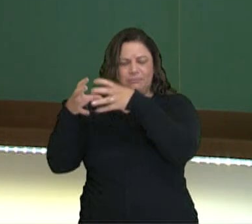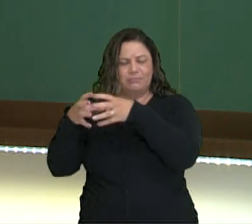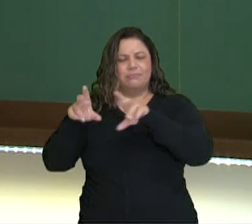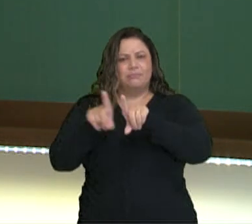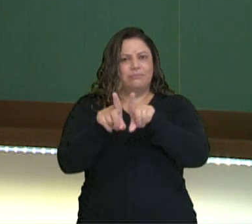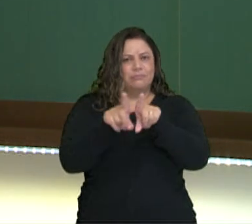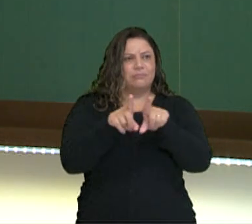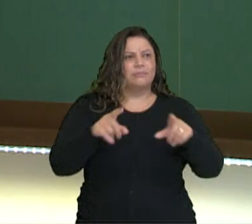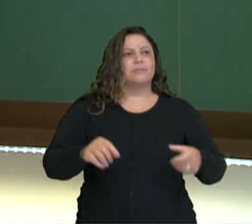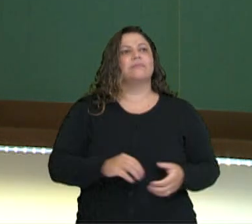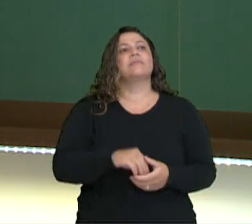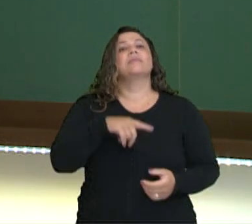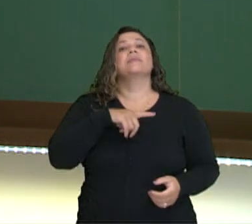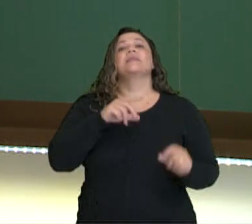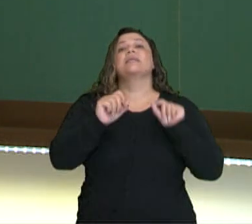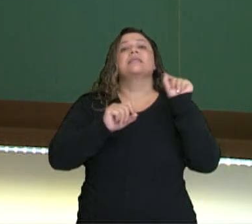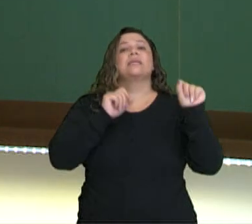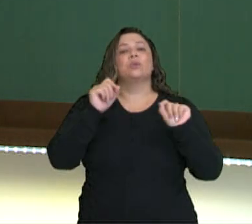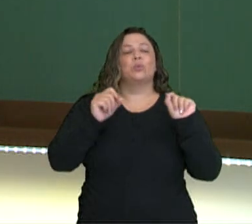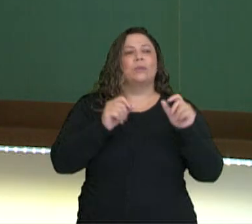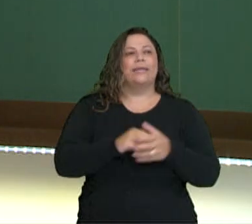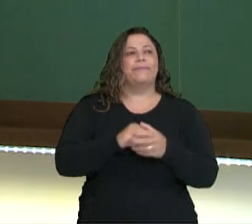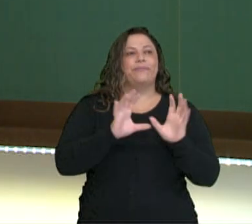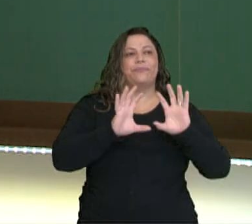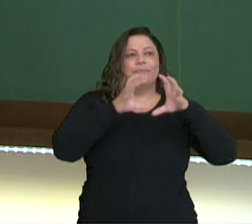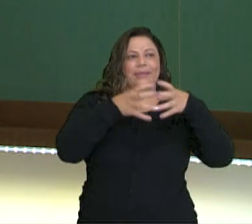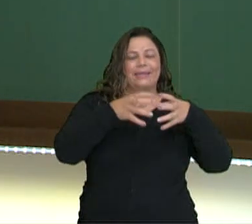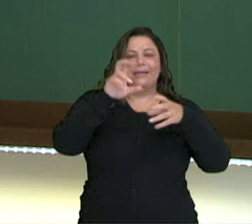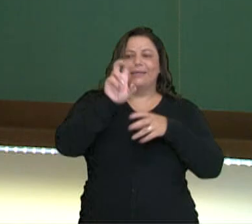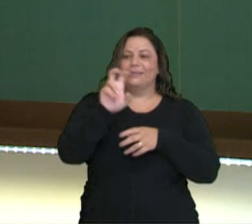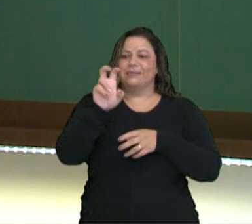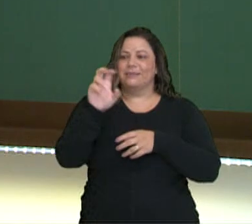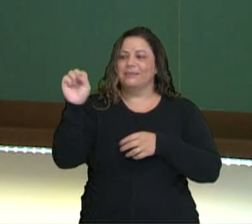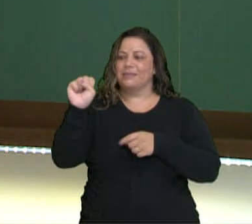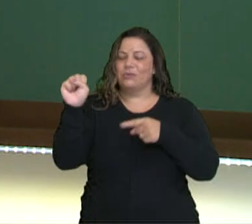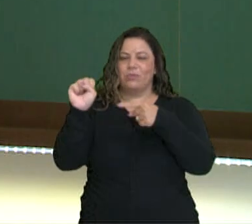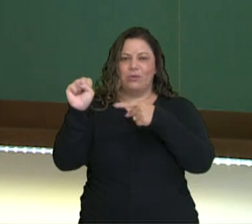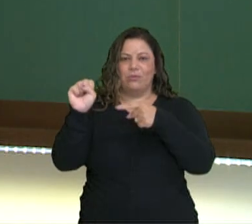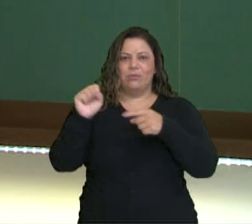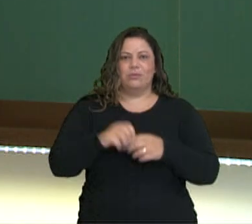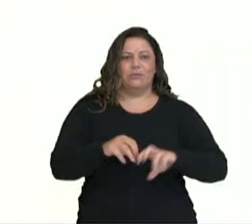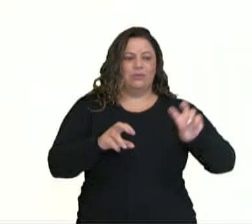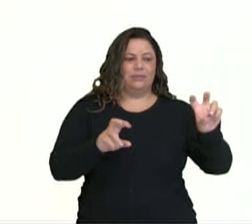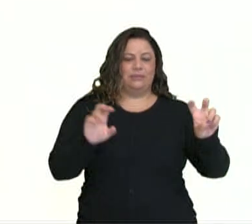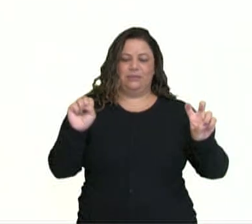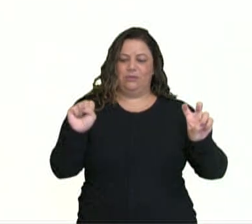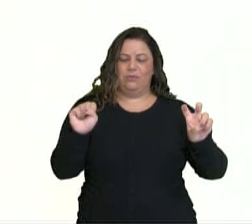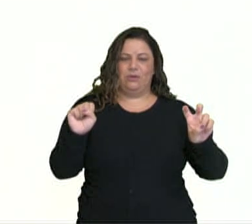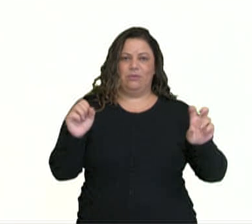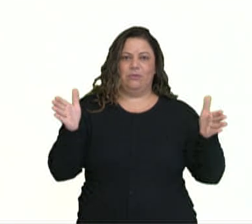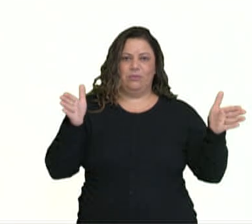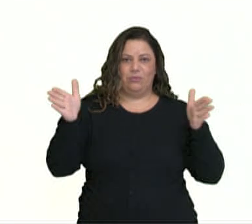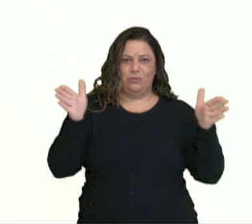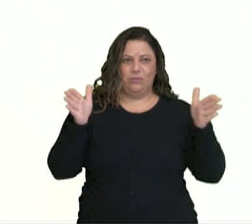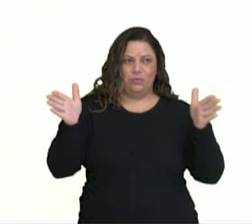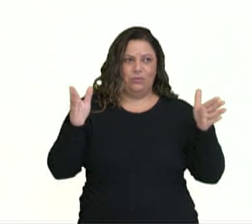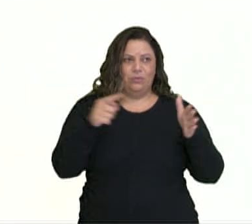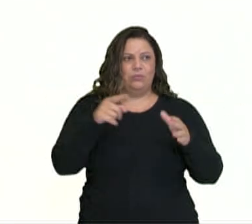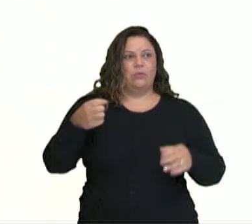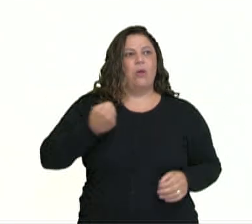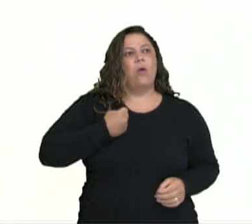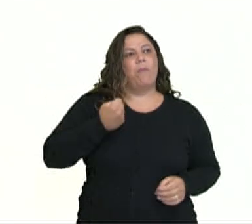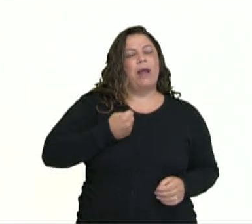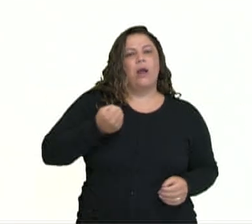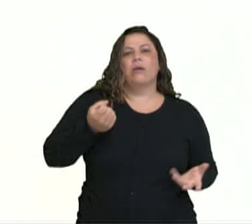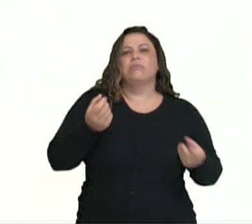tá? Que seria classes de 5 a 8, o maior número representa